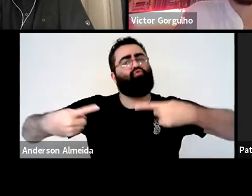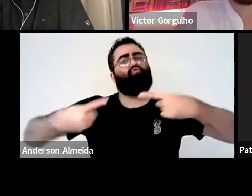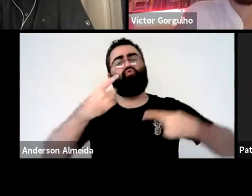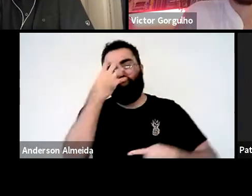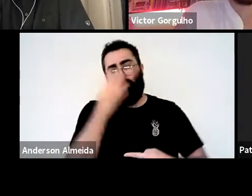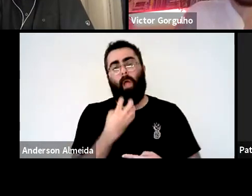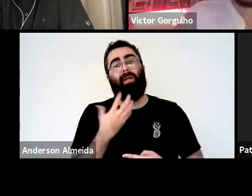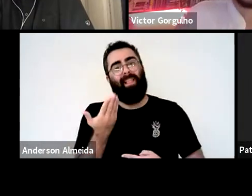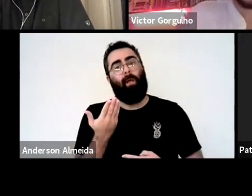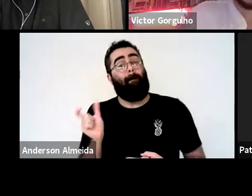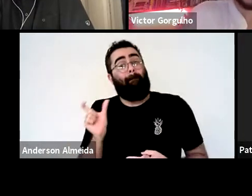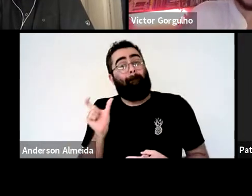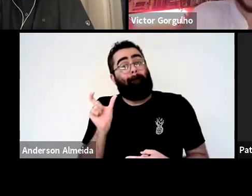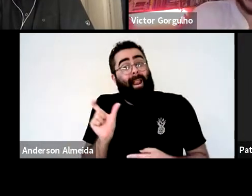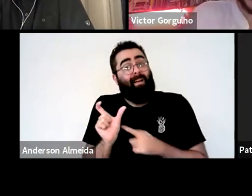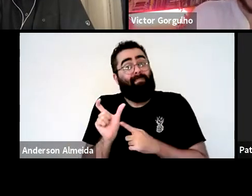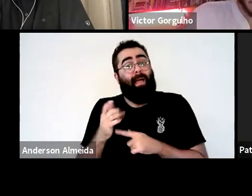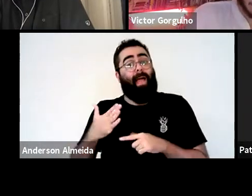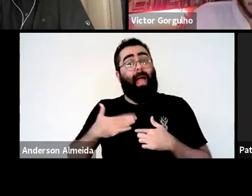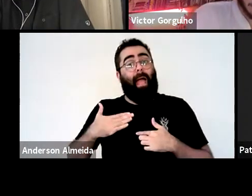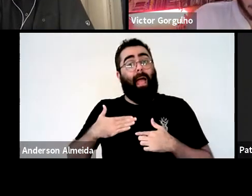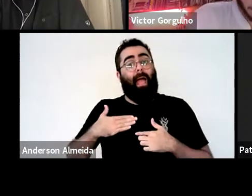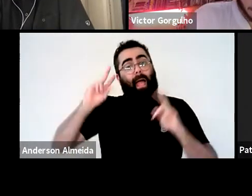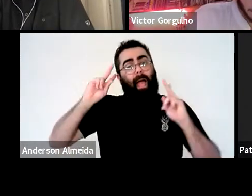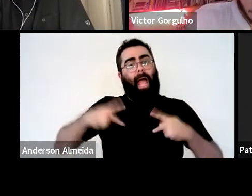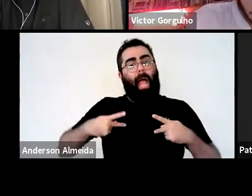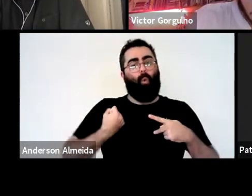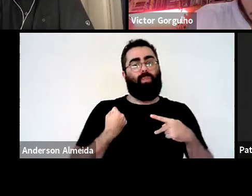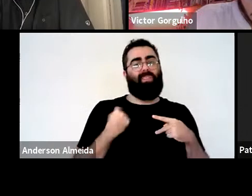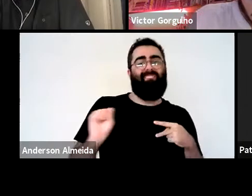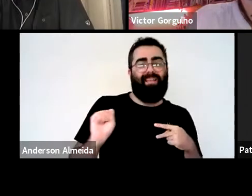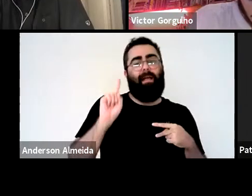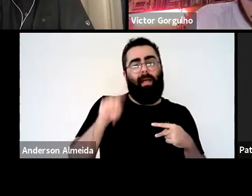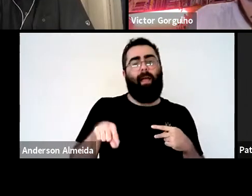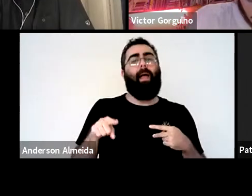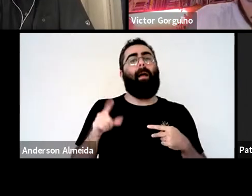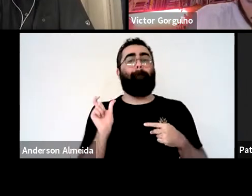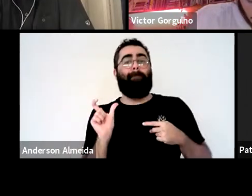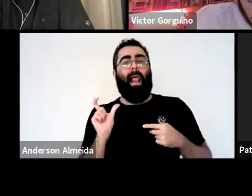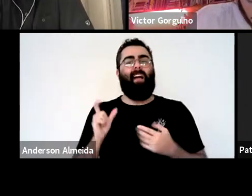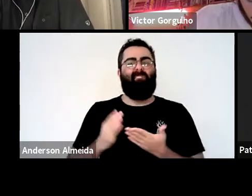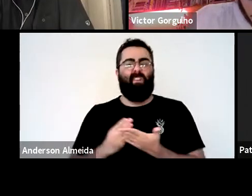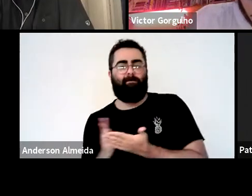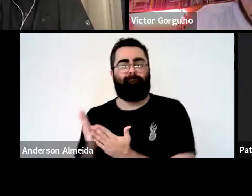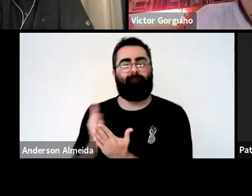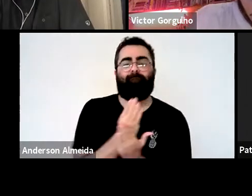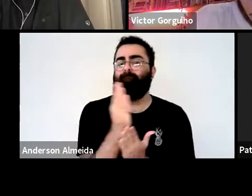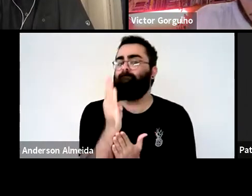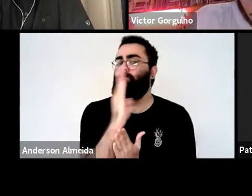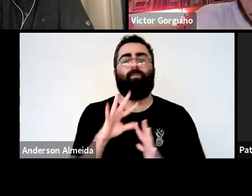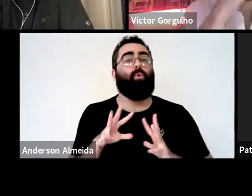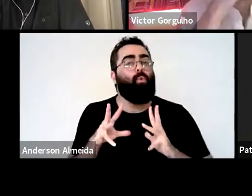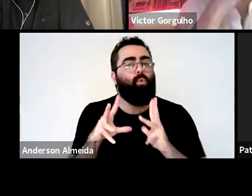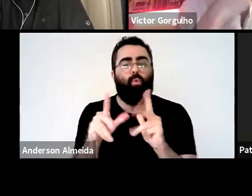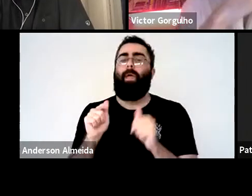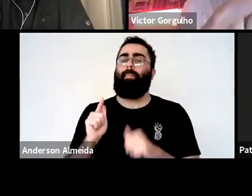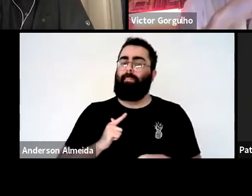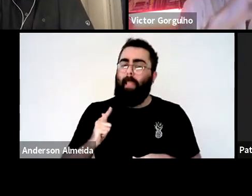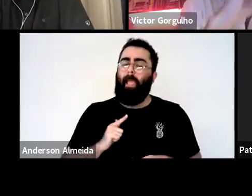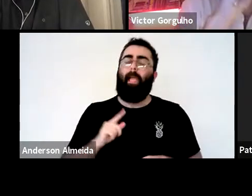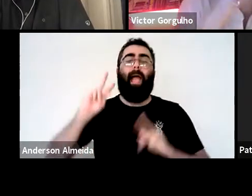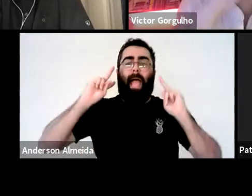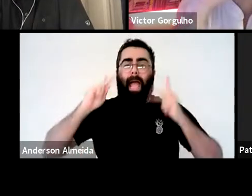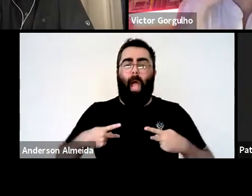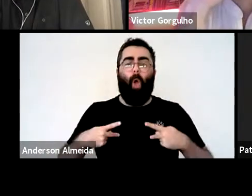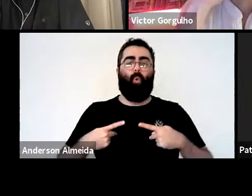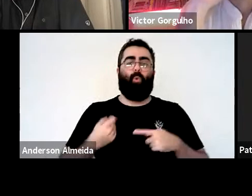palavra autodefesa é o que permeia tudo que a gente fala, o que a gente fala e faz, assim. Para a gente, essa ideia de autodefesa está muito além da ideia de